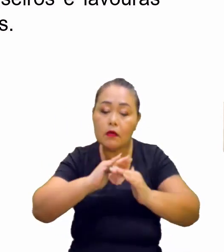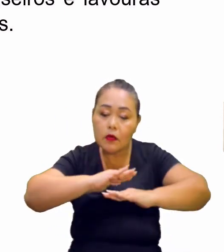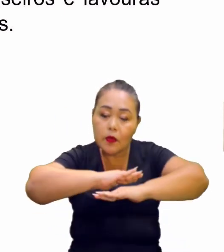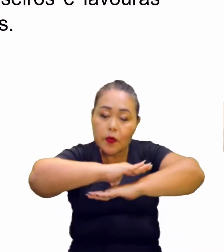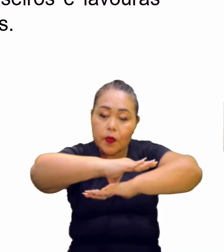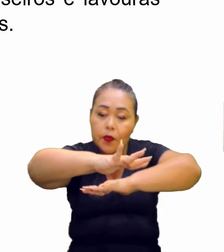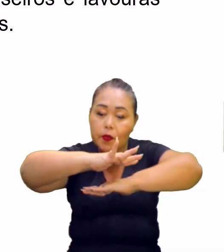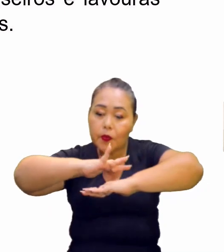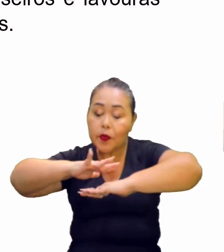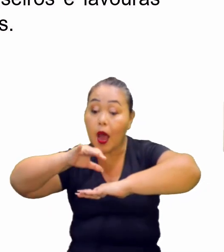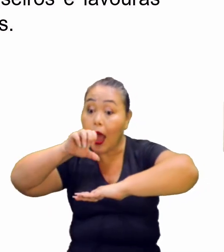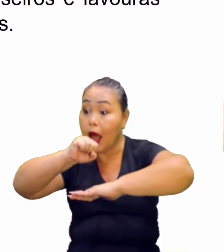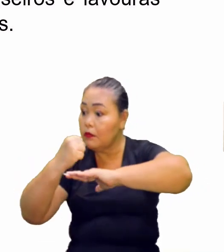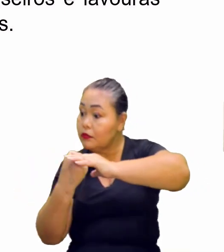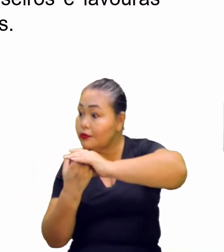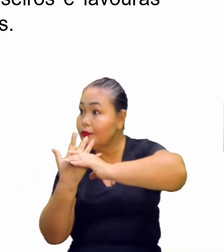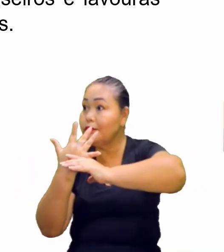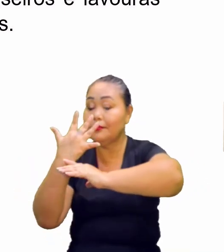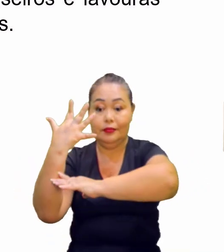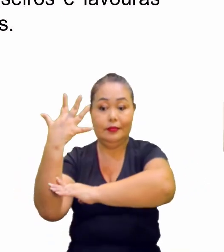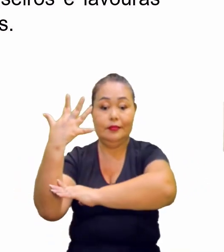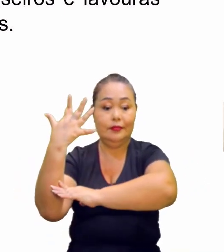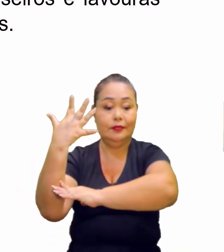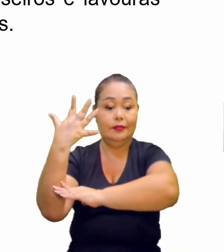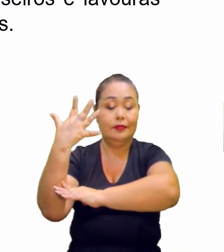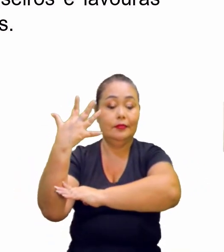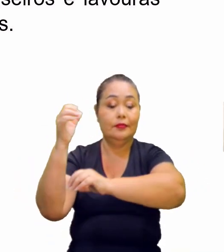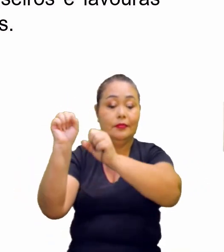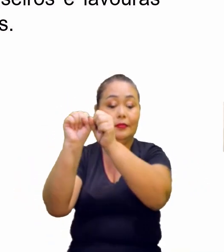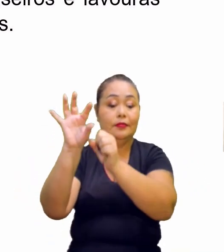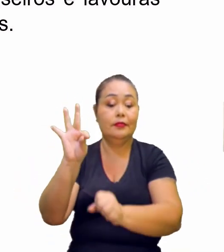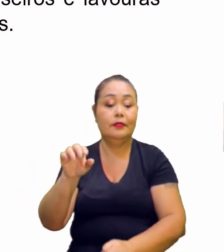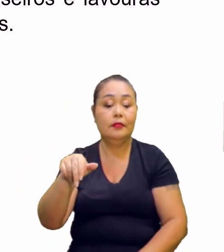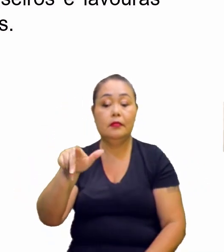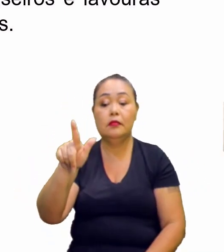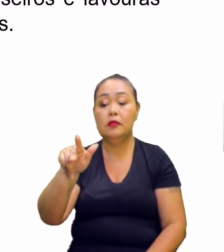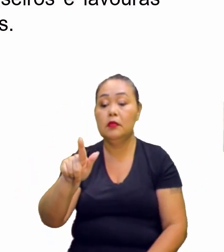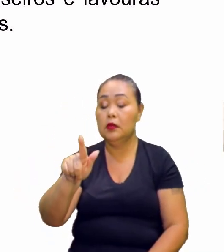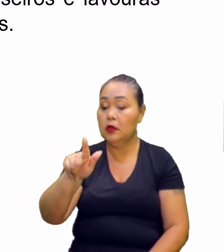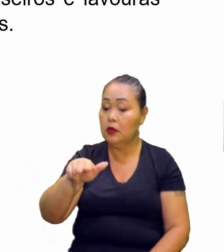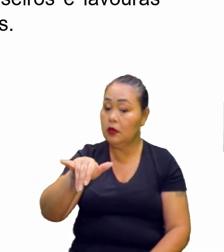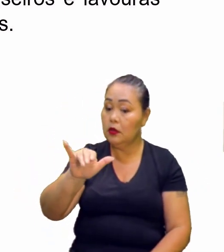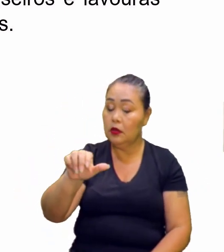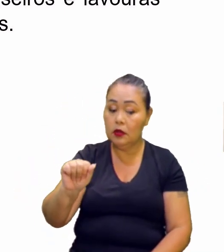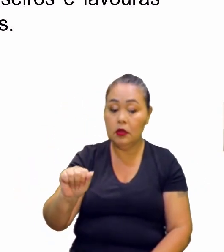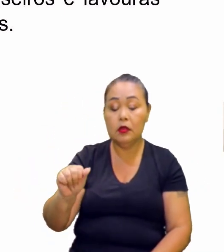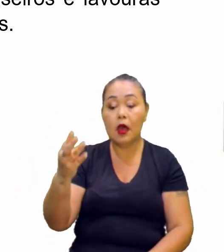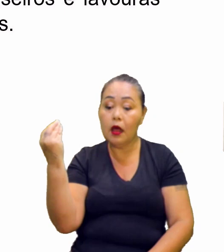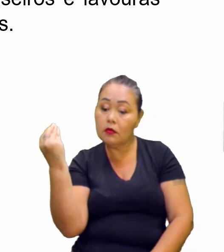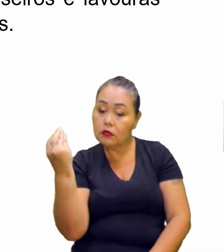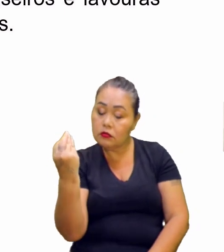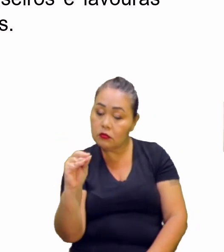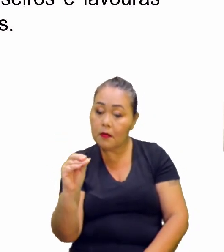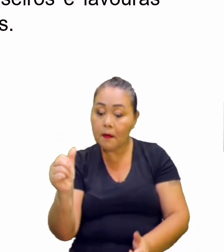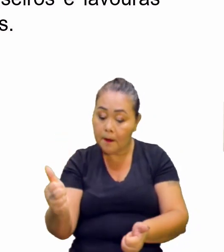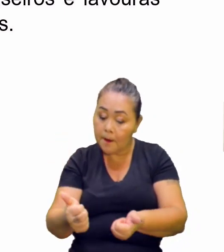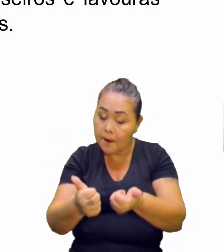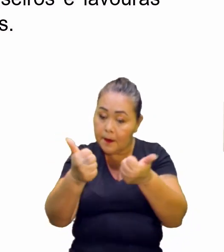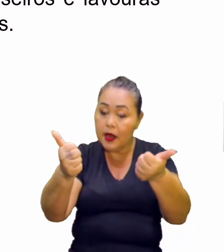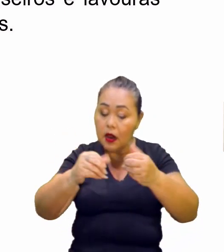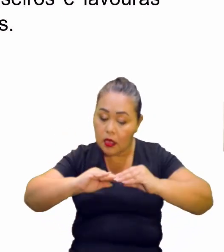de rápido crescimento, e o sistema Taiyuan, né, que é aquele que vai ser introduzido para melhorar ali e